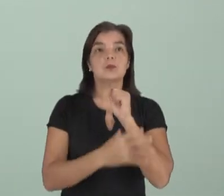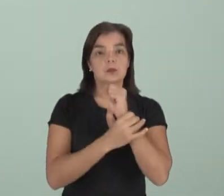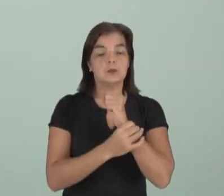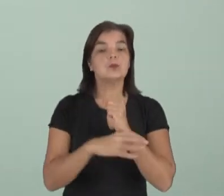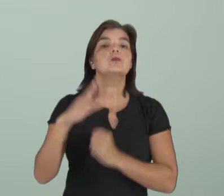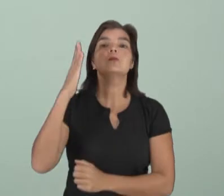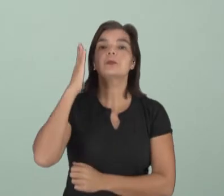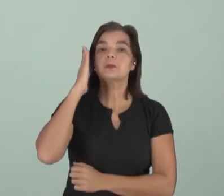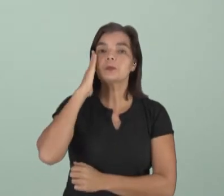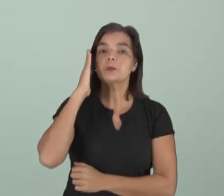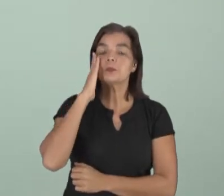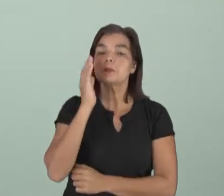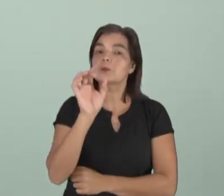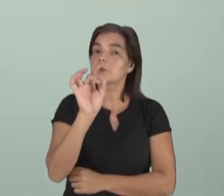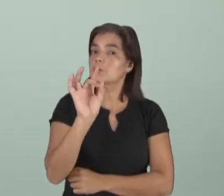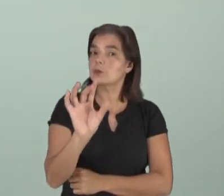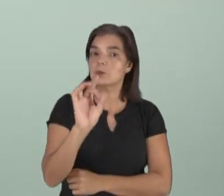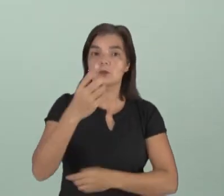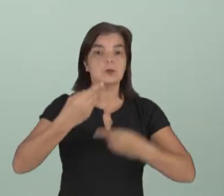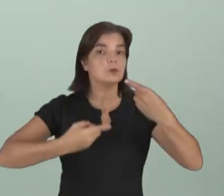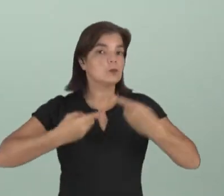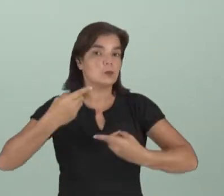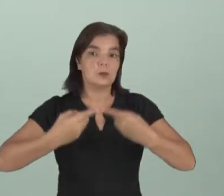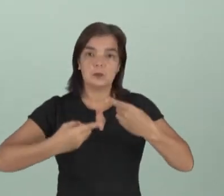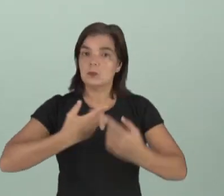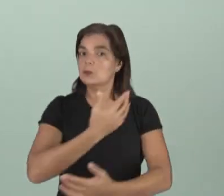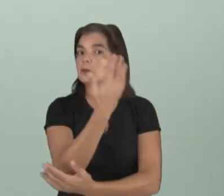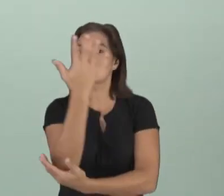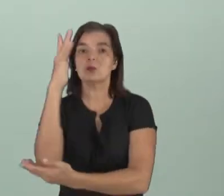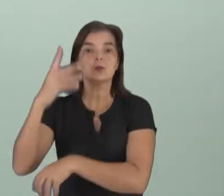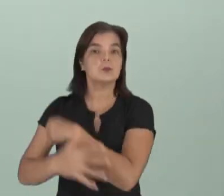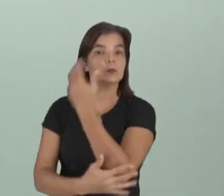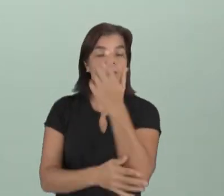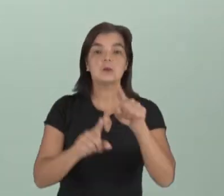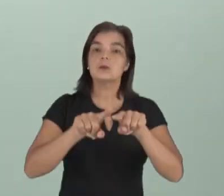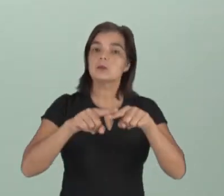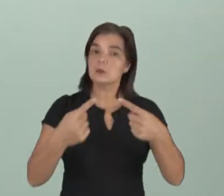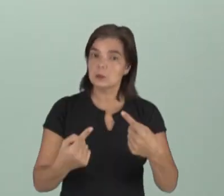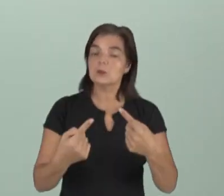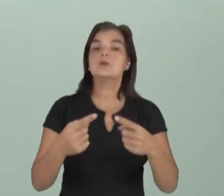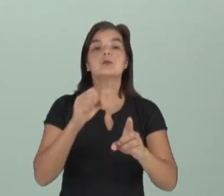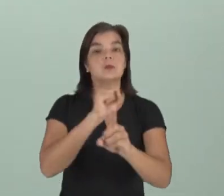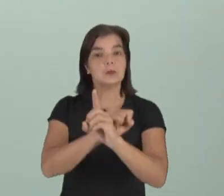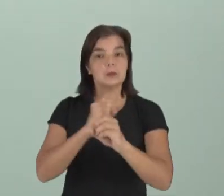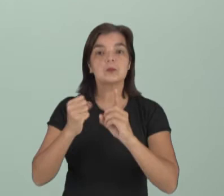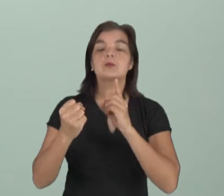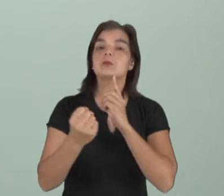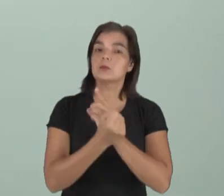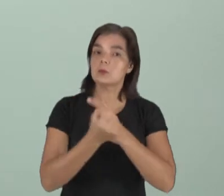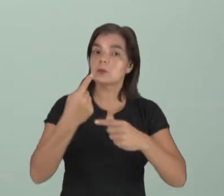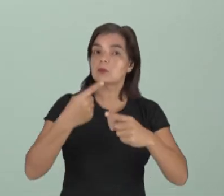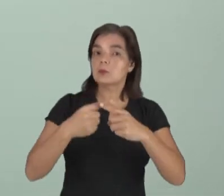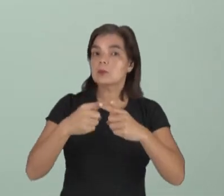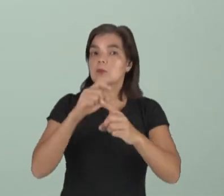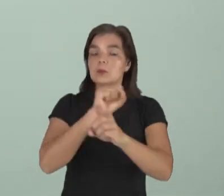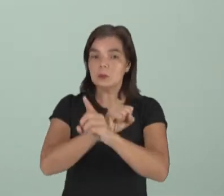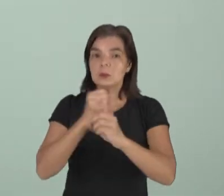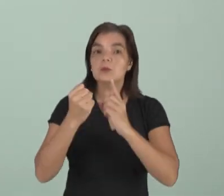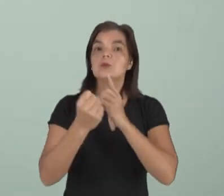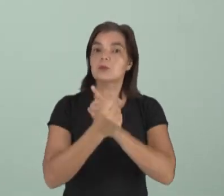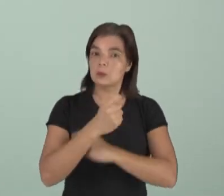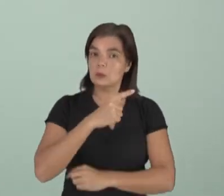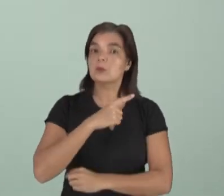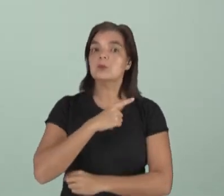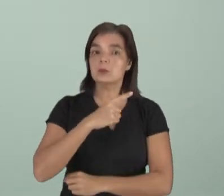gente vai entender que não é somente um debate ambiental, mas também um debate social, porque a sociedade ela tem